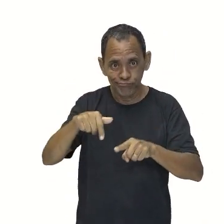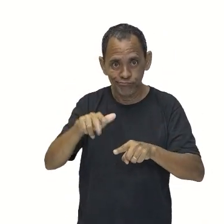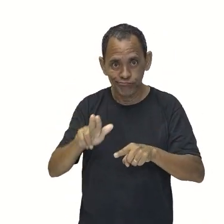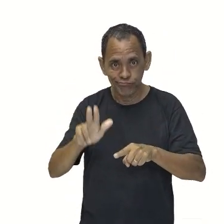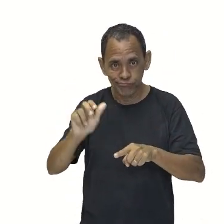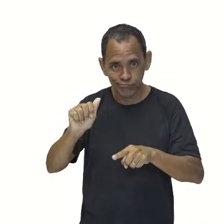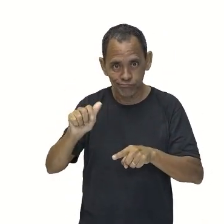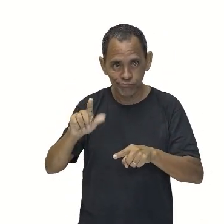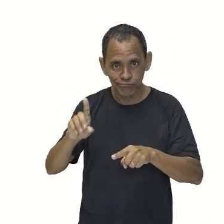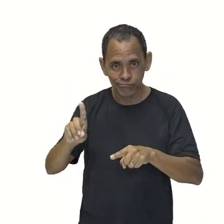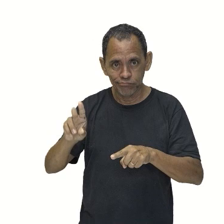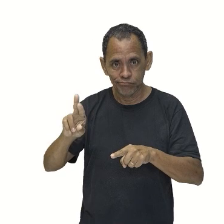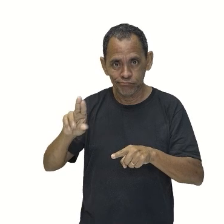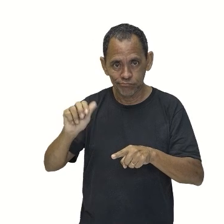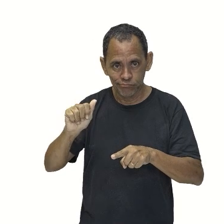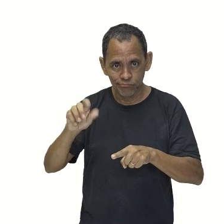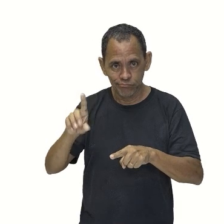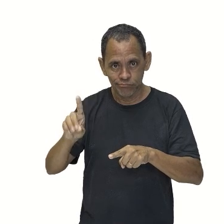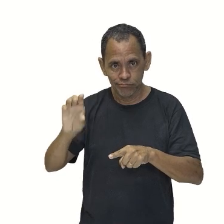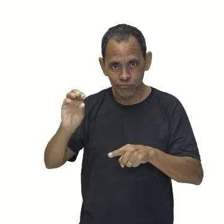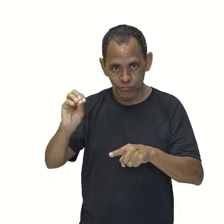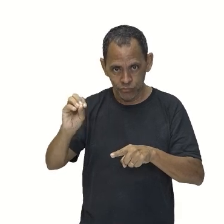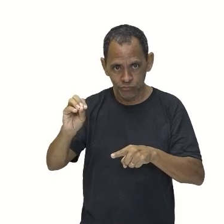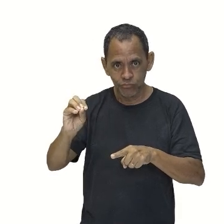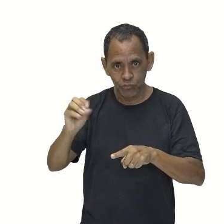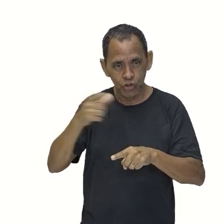nós estamos diante de um